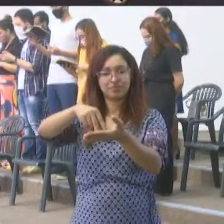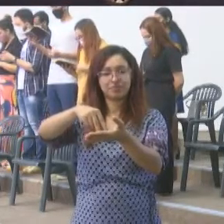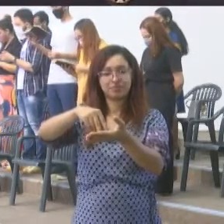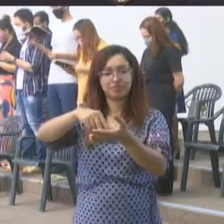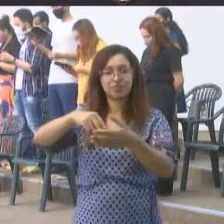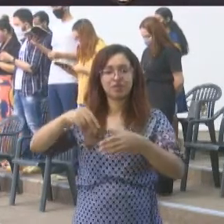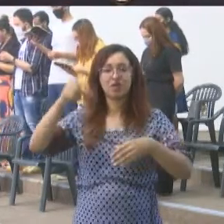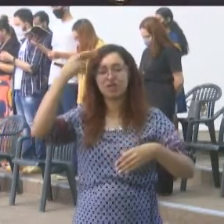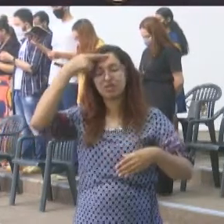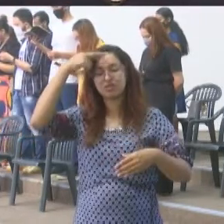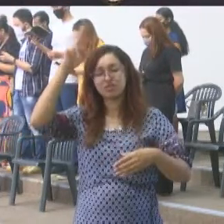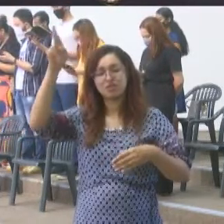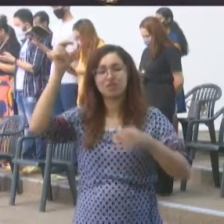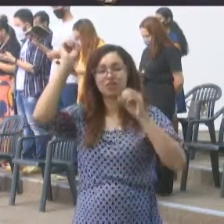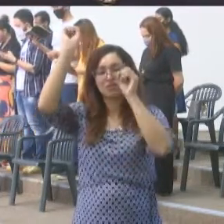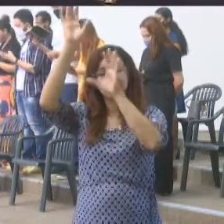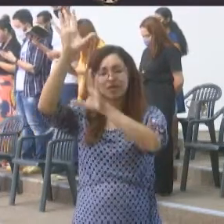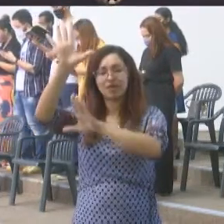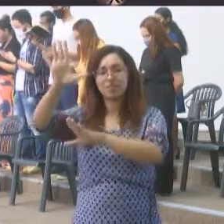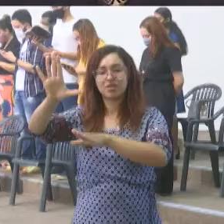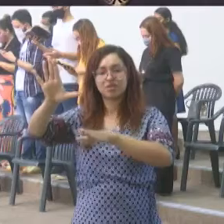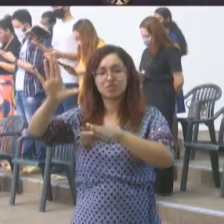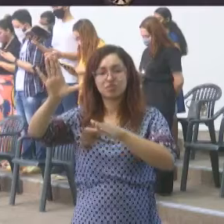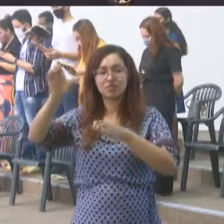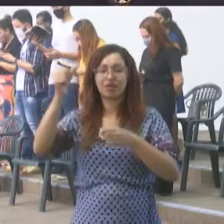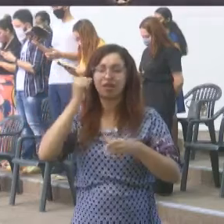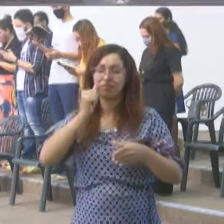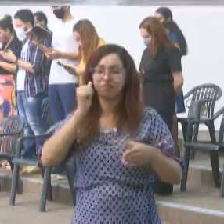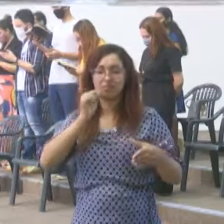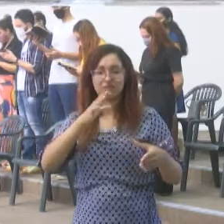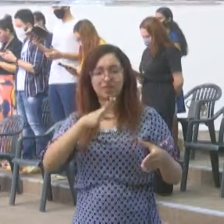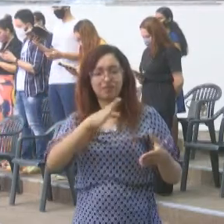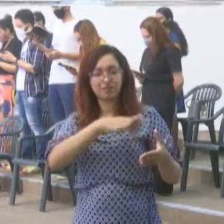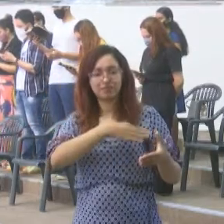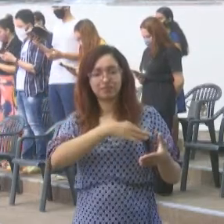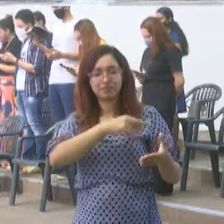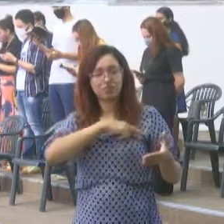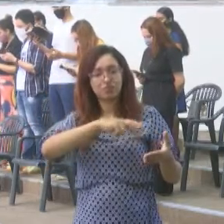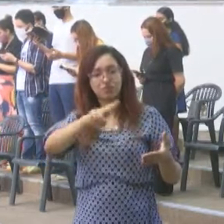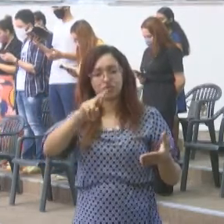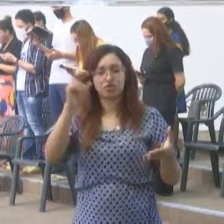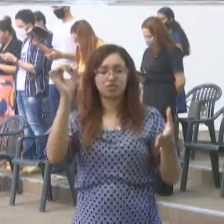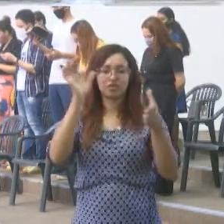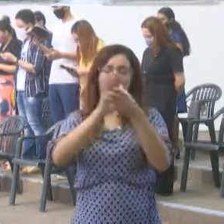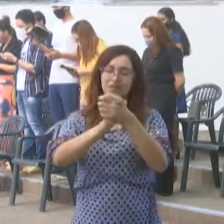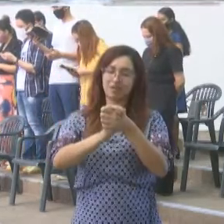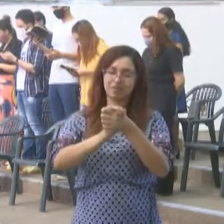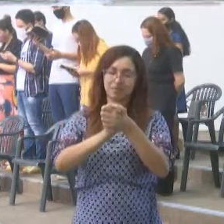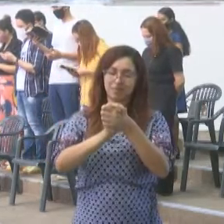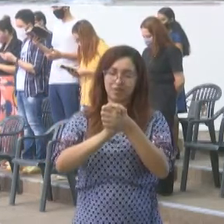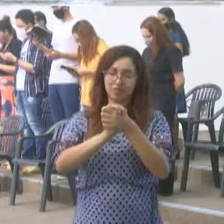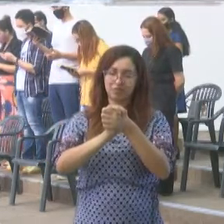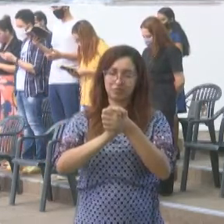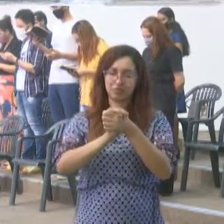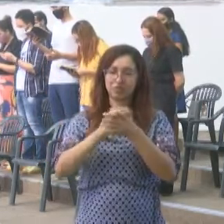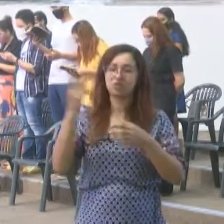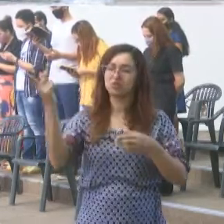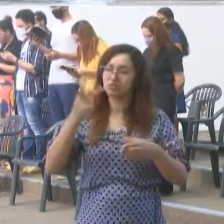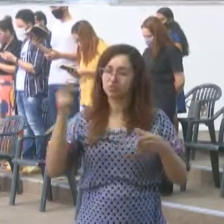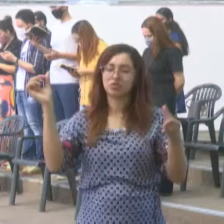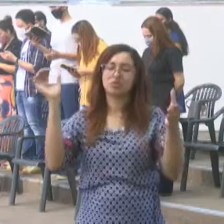que o Senhor te der desta jovem. Assim tomou Boaz a Rute, e ela passou a ser sua